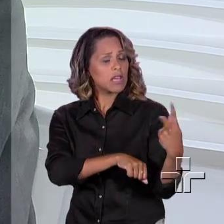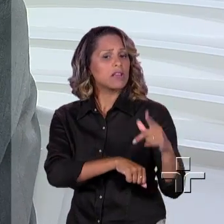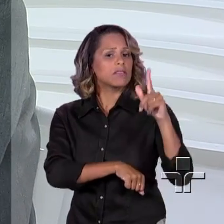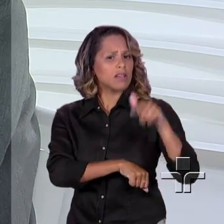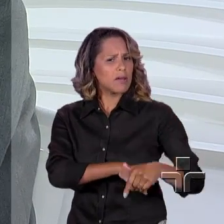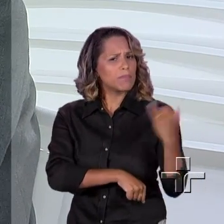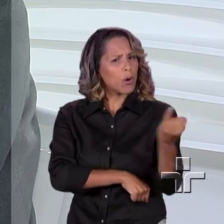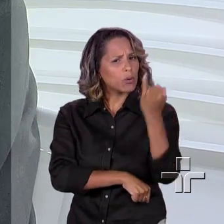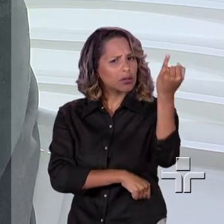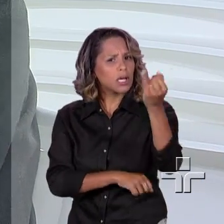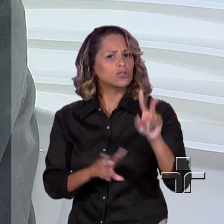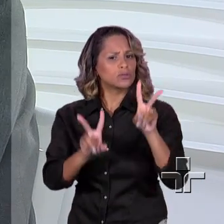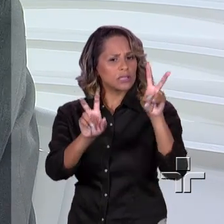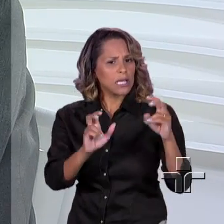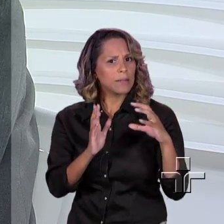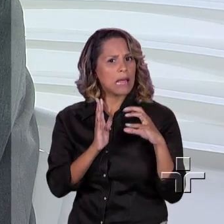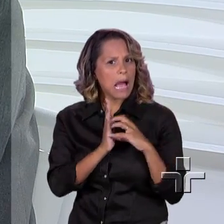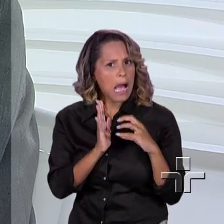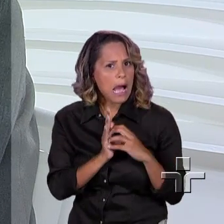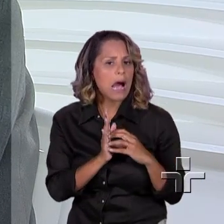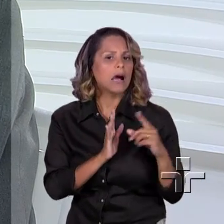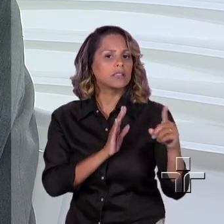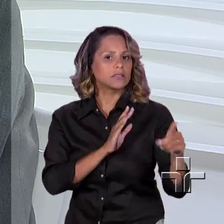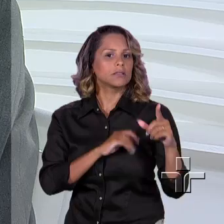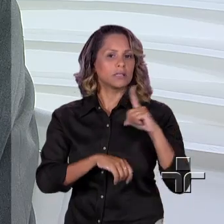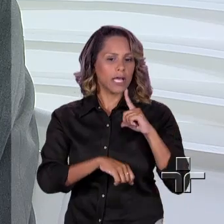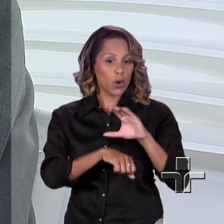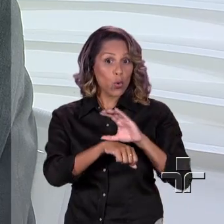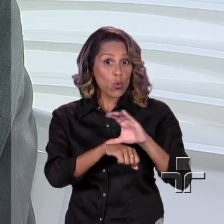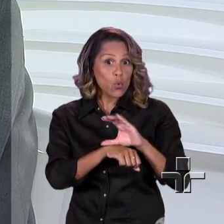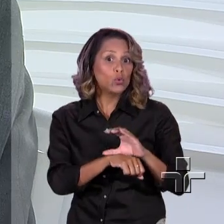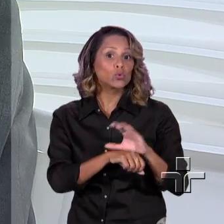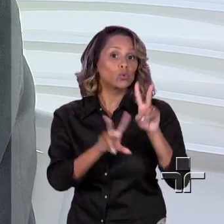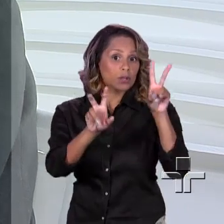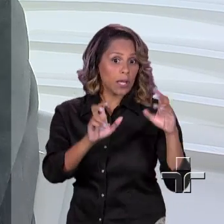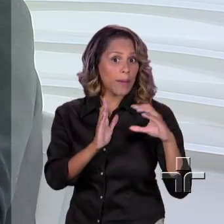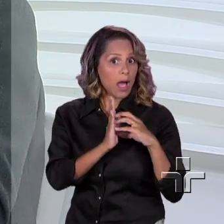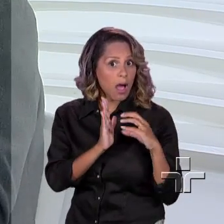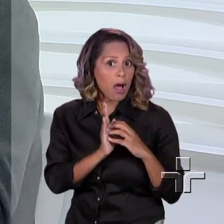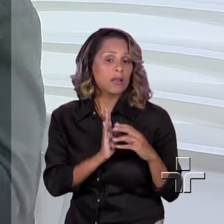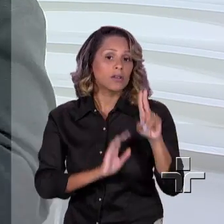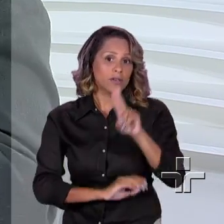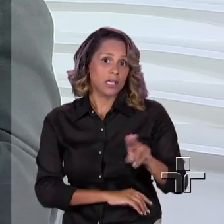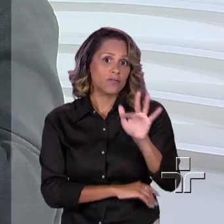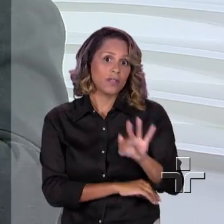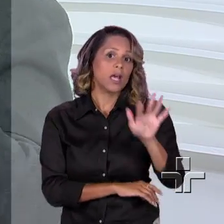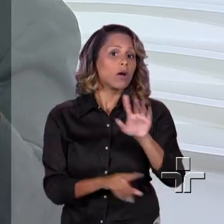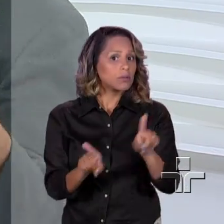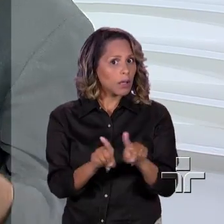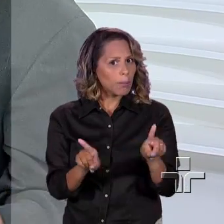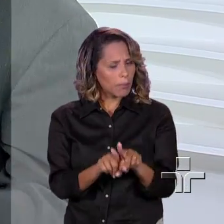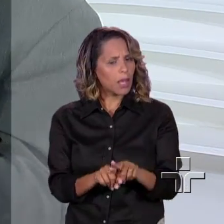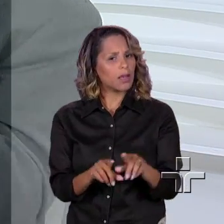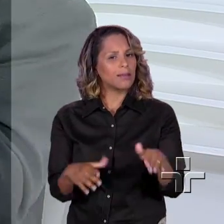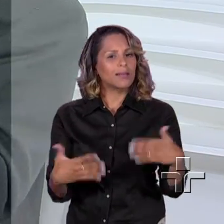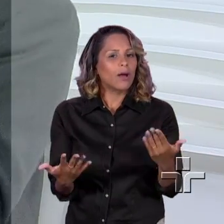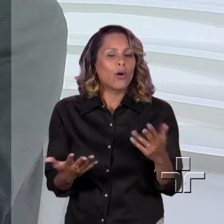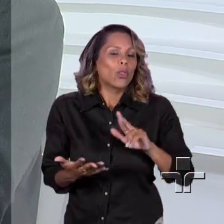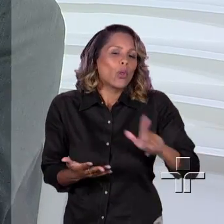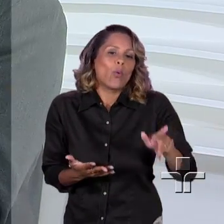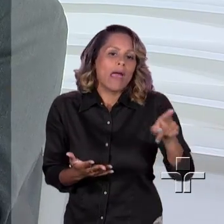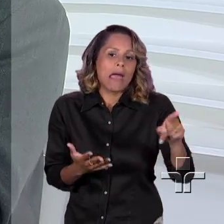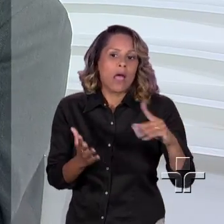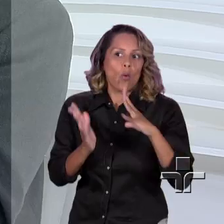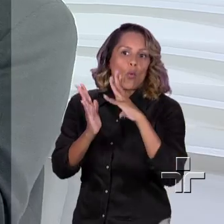educador sobre AIDS, ele dá um curso na universidade no Rio de Janeiro sobre AIDS. Então, claro que não é uma